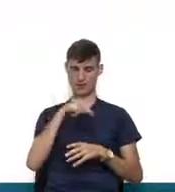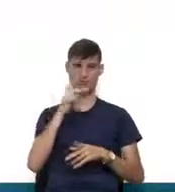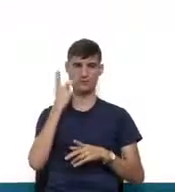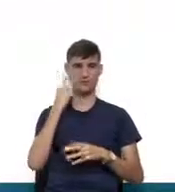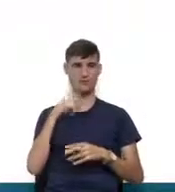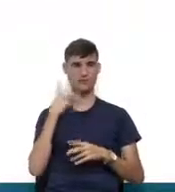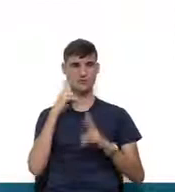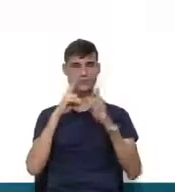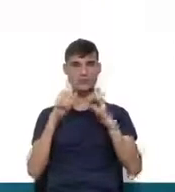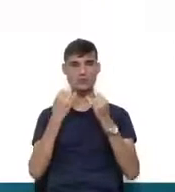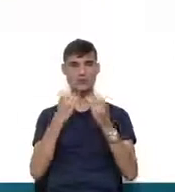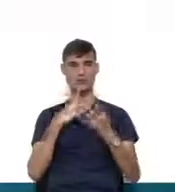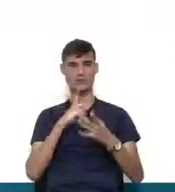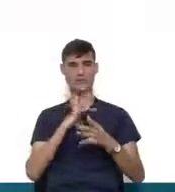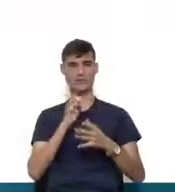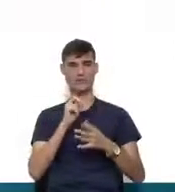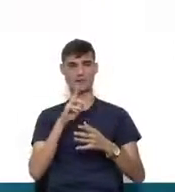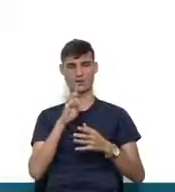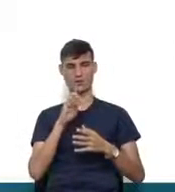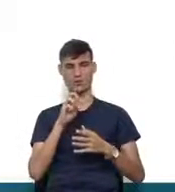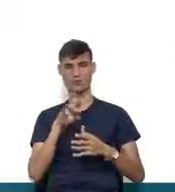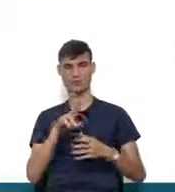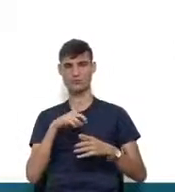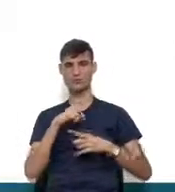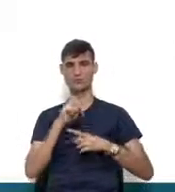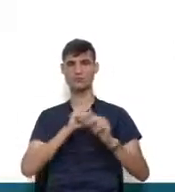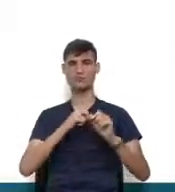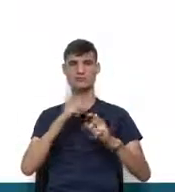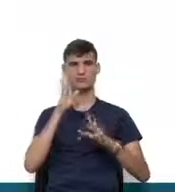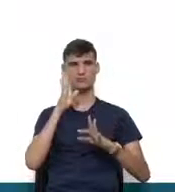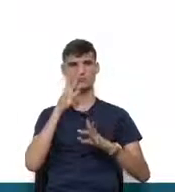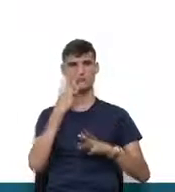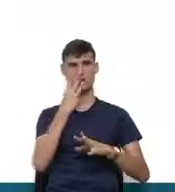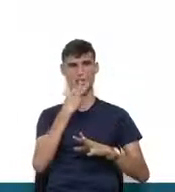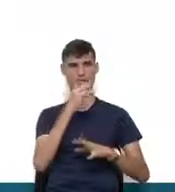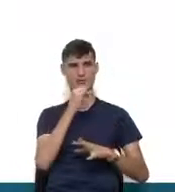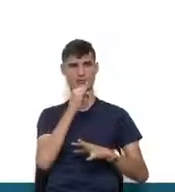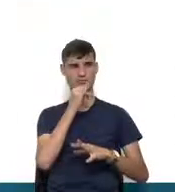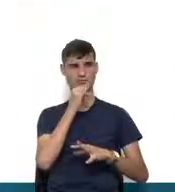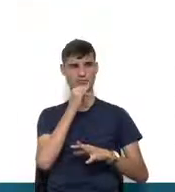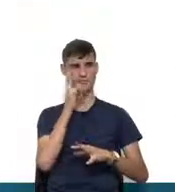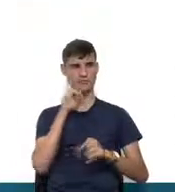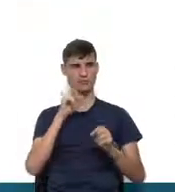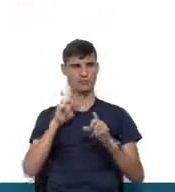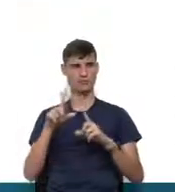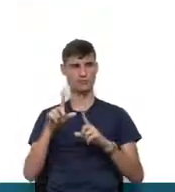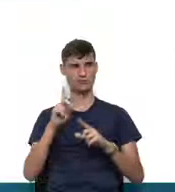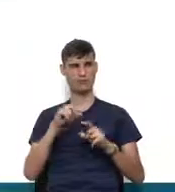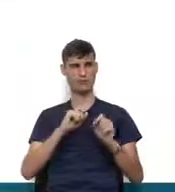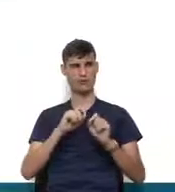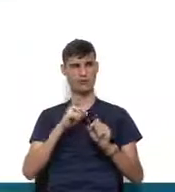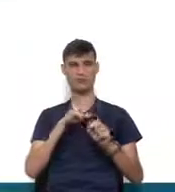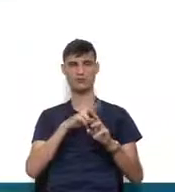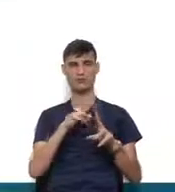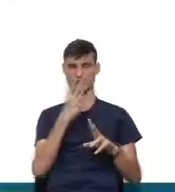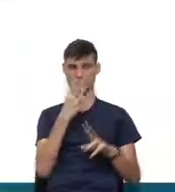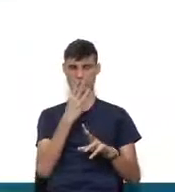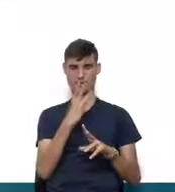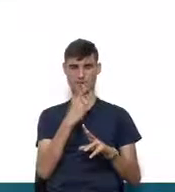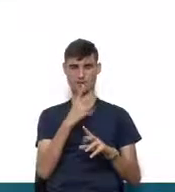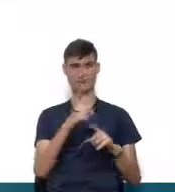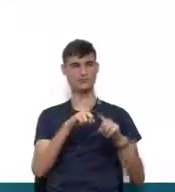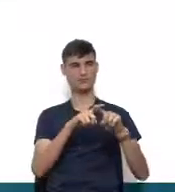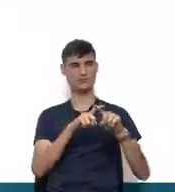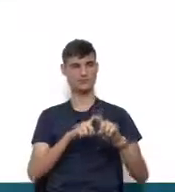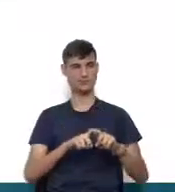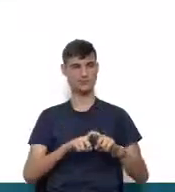lembrando que quando eu estou trabalhando com fatorial, vamos pensar lá no 3 fatorial, por exemplo. É igual a 3